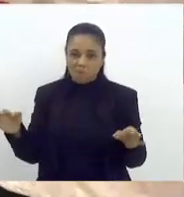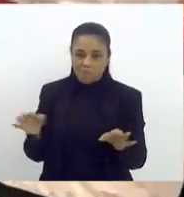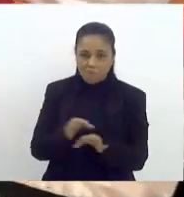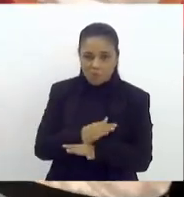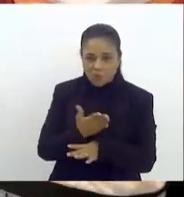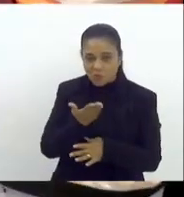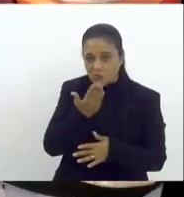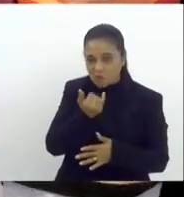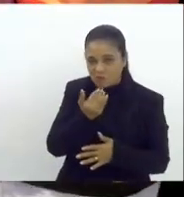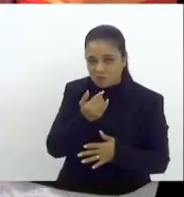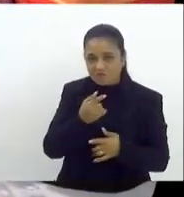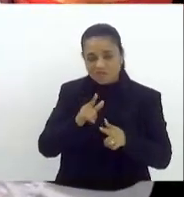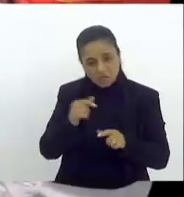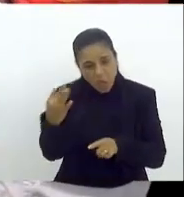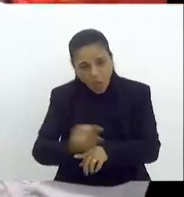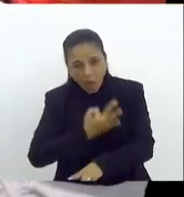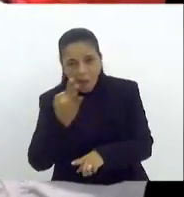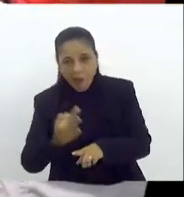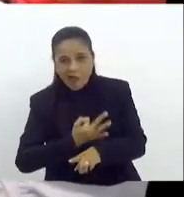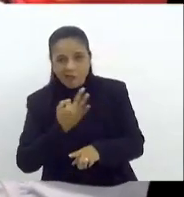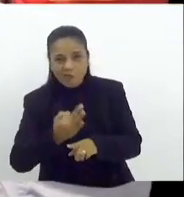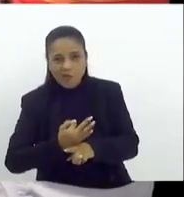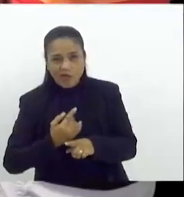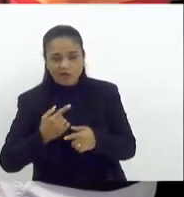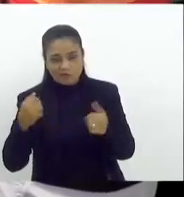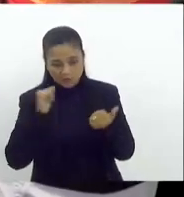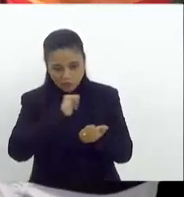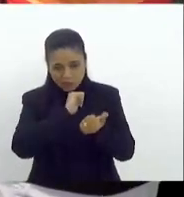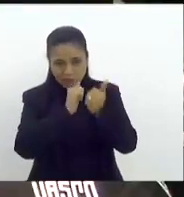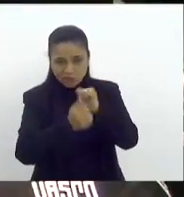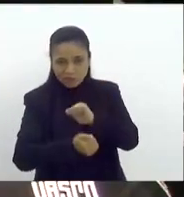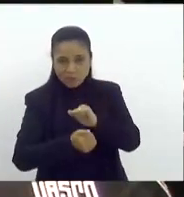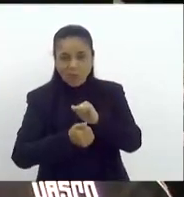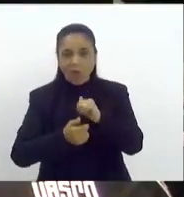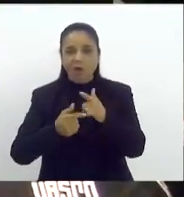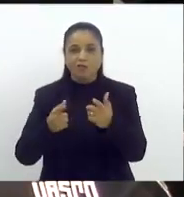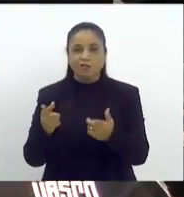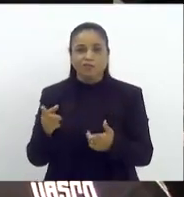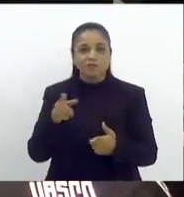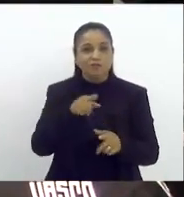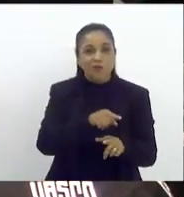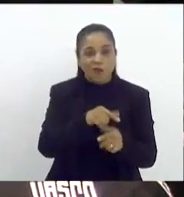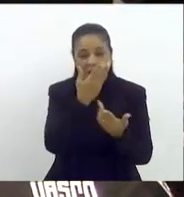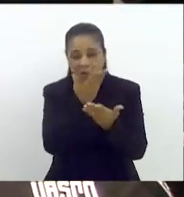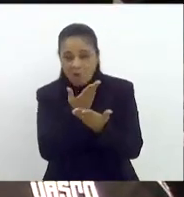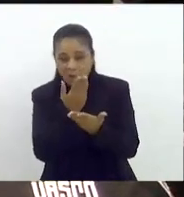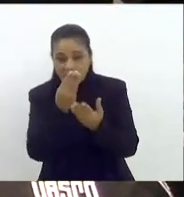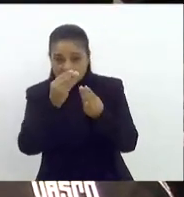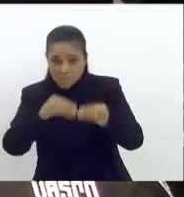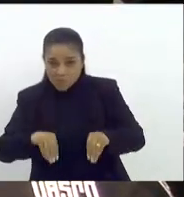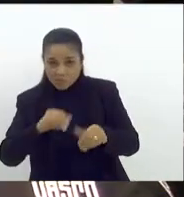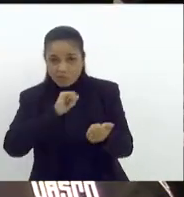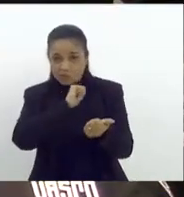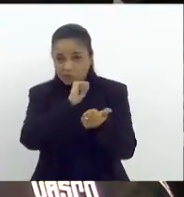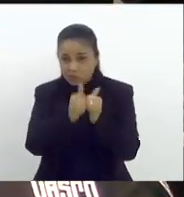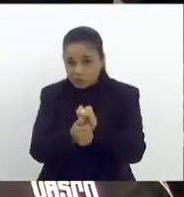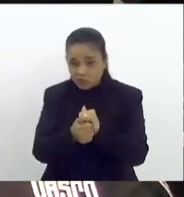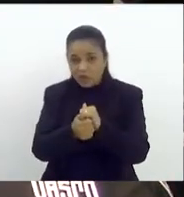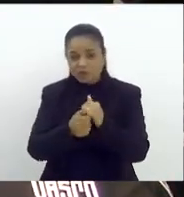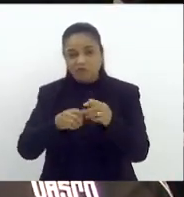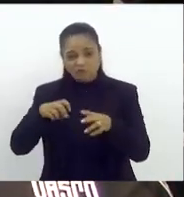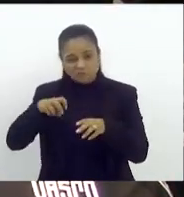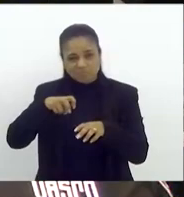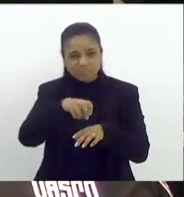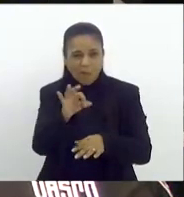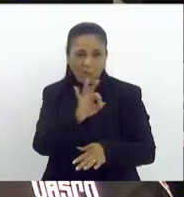mexeu com a fera então aguenta mana mana aqui é esporte valendo tua Fazenda olha o dano no escort quando o caveirão entra Olha o